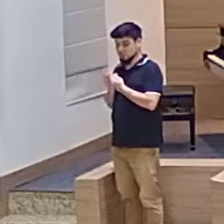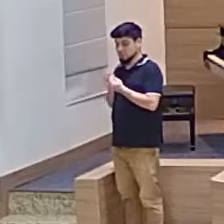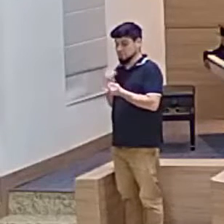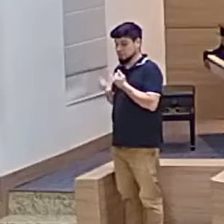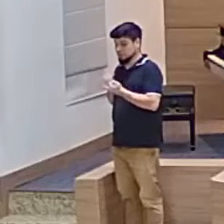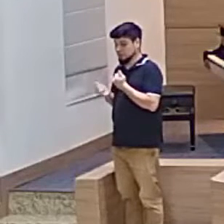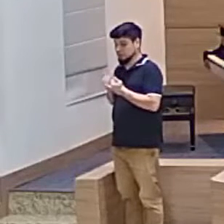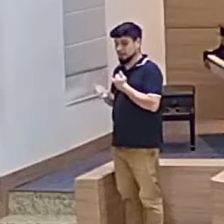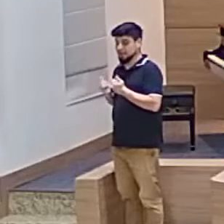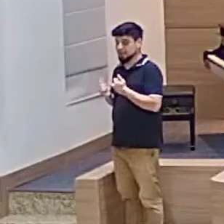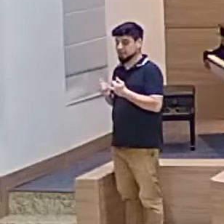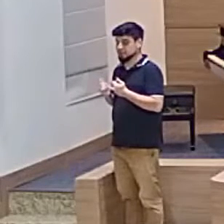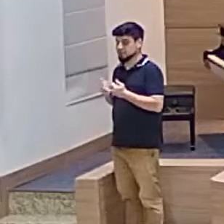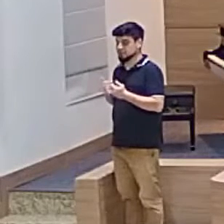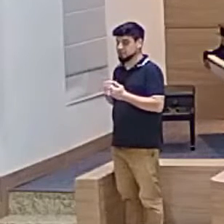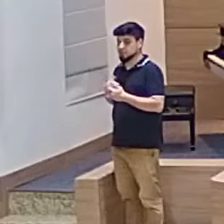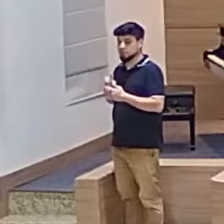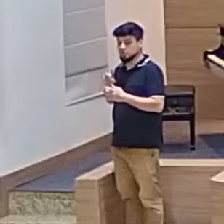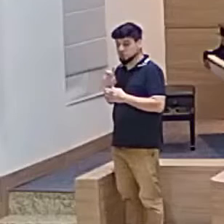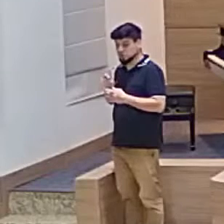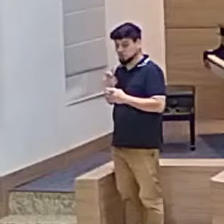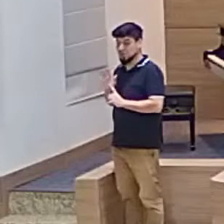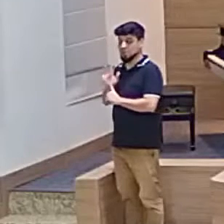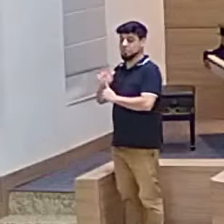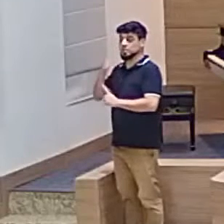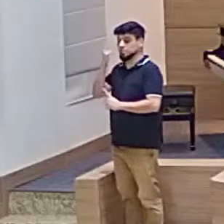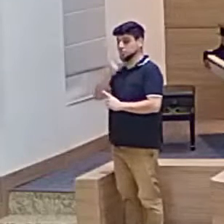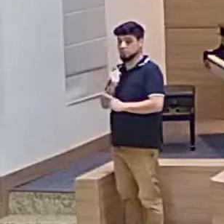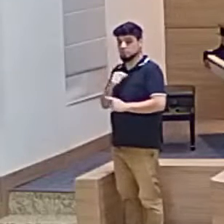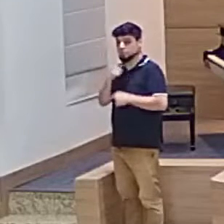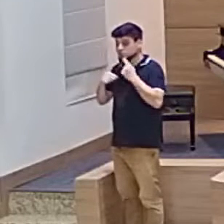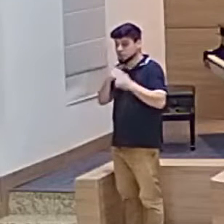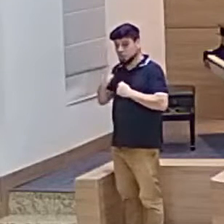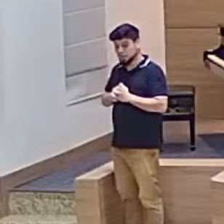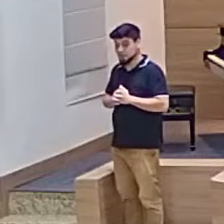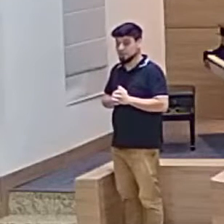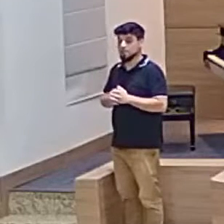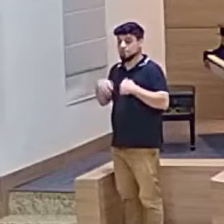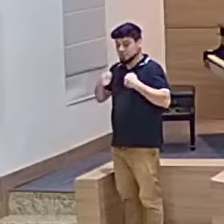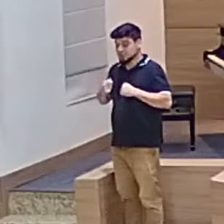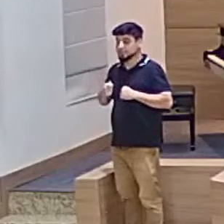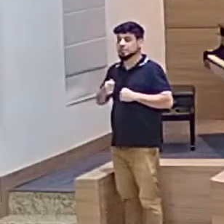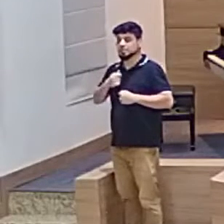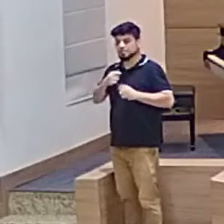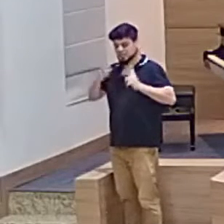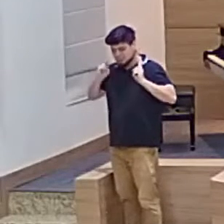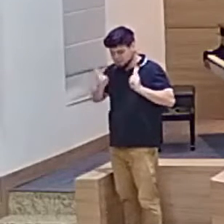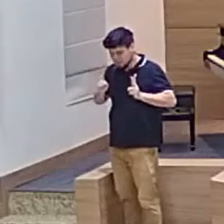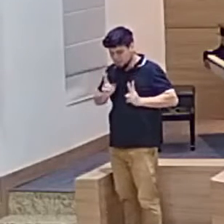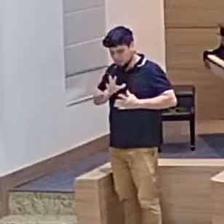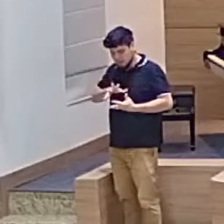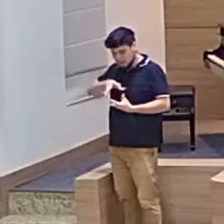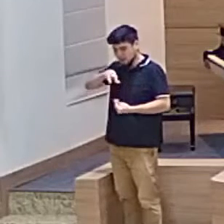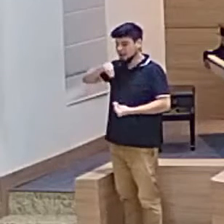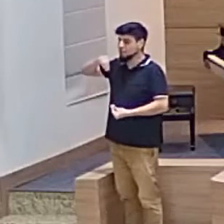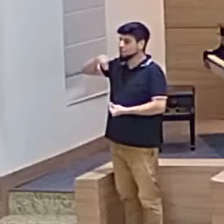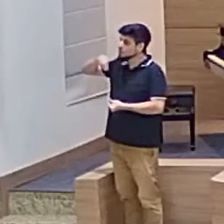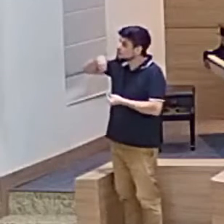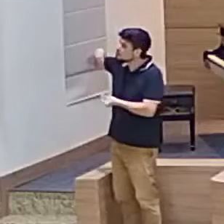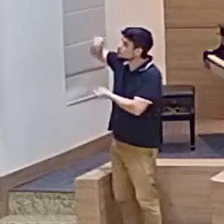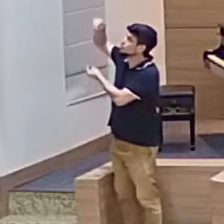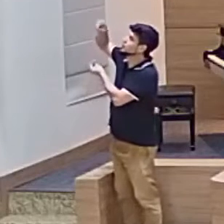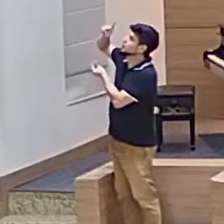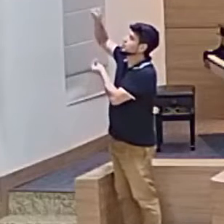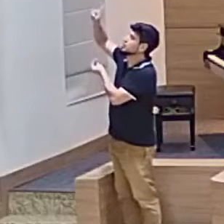temer ao Senhor com sinceridade significa entregar Emi desnudar a minha alma EA alma da minha família